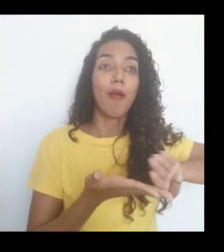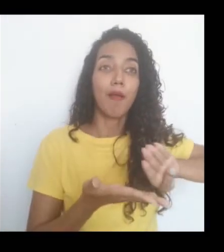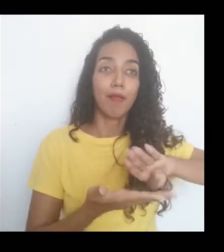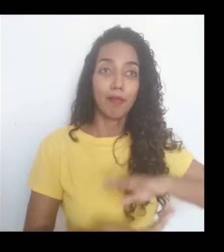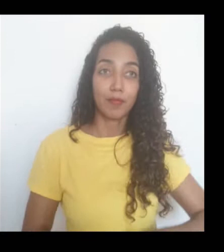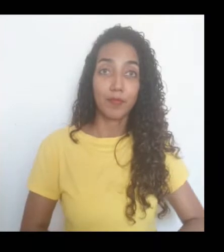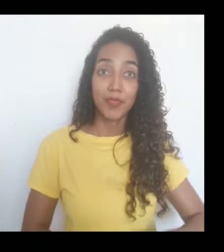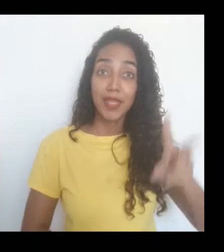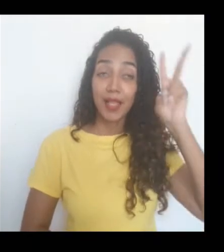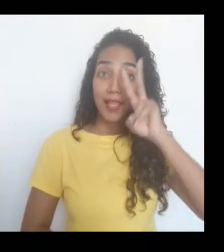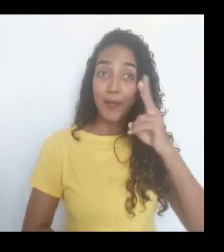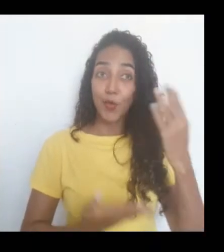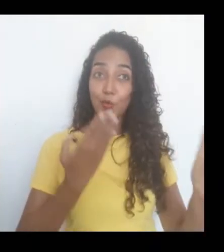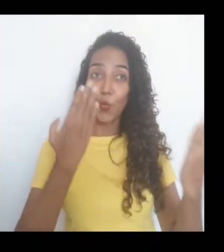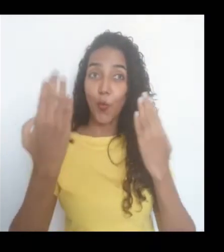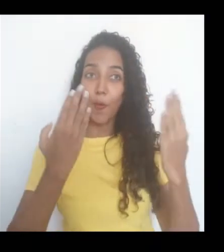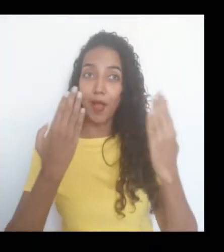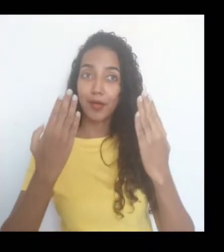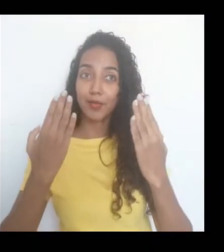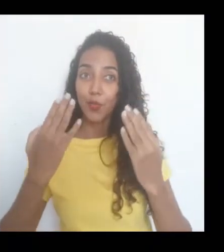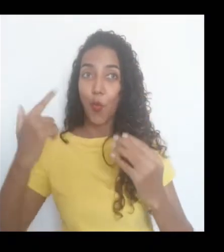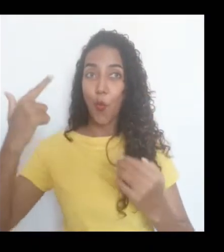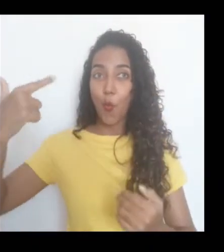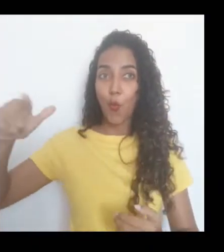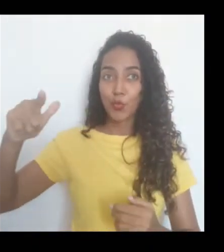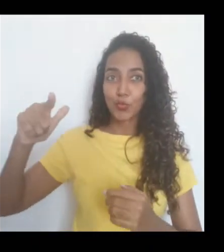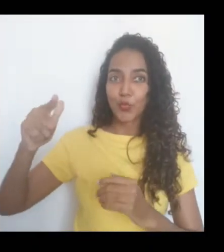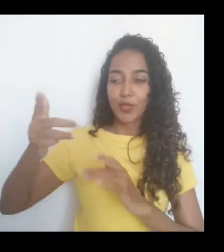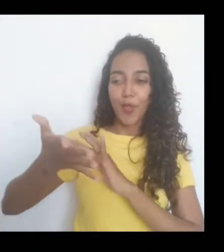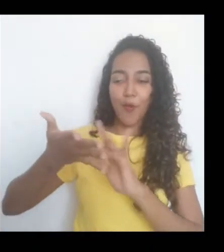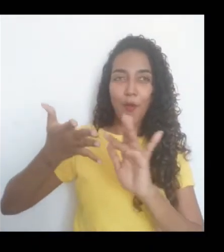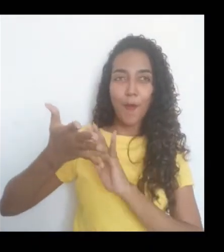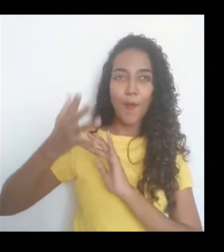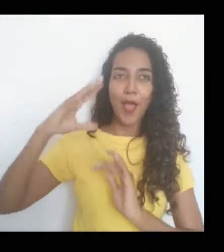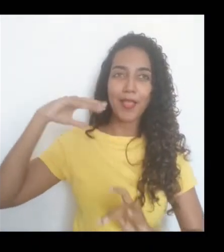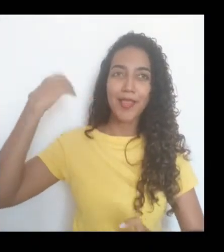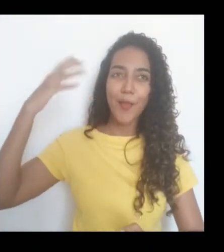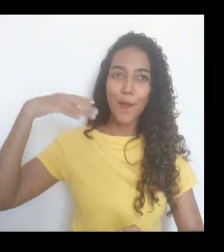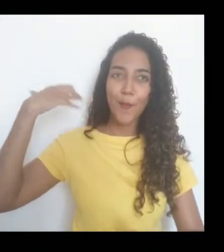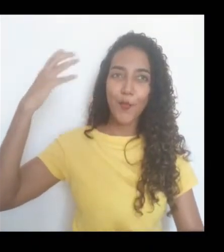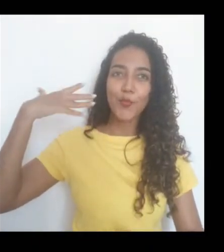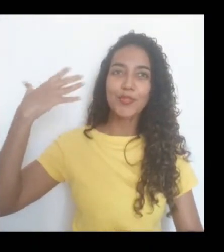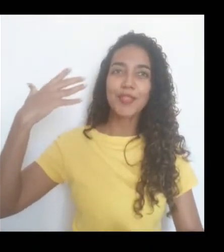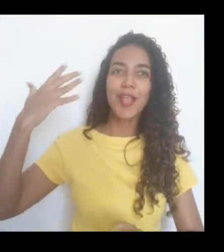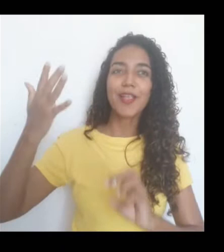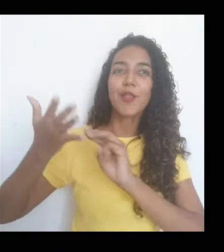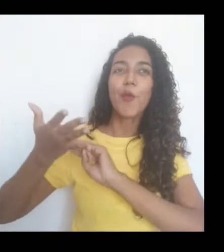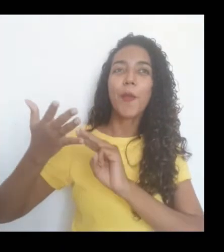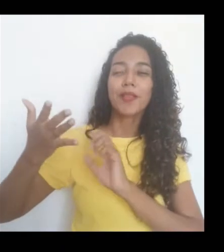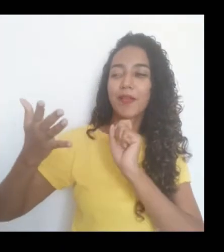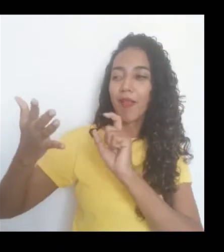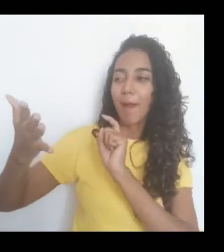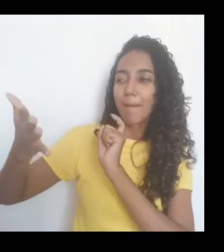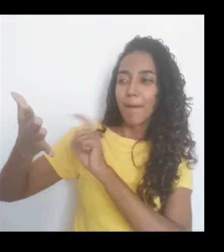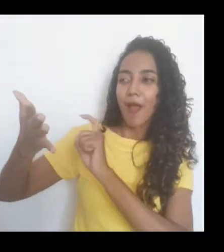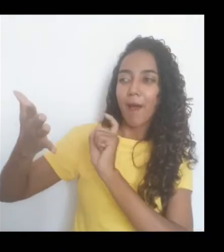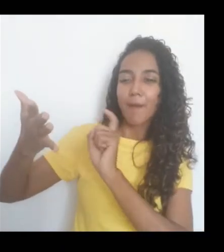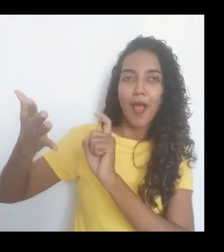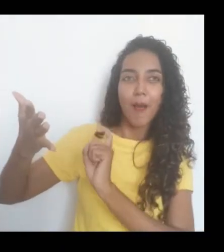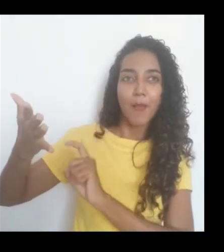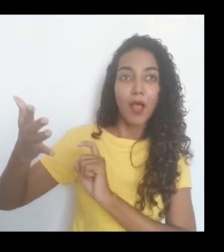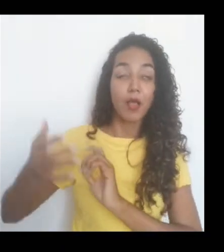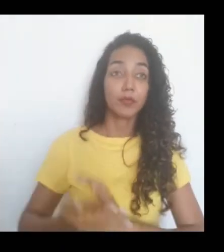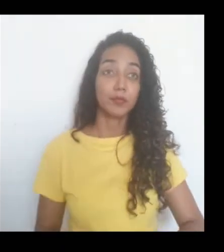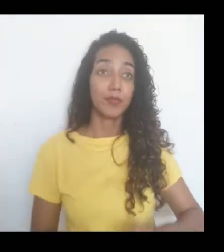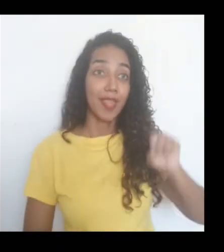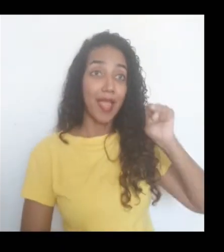que possui os dados e os botões, os métodos, são as ações. No caso da conta bancária, eu coloquei